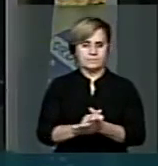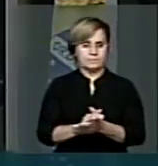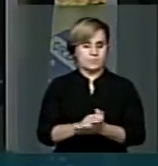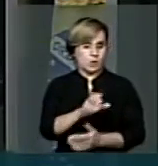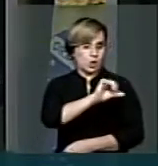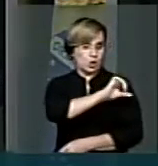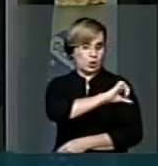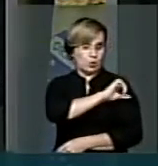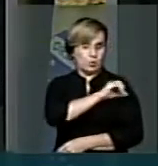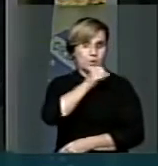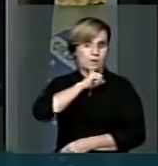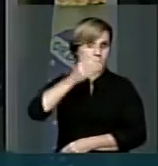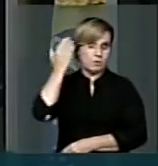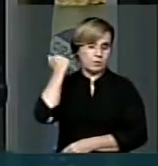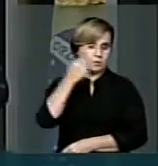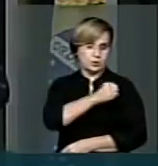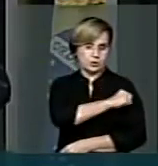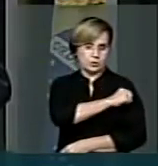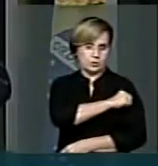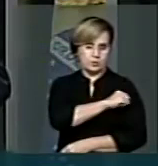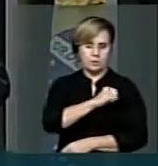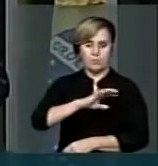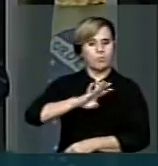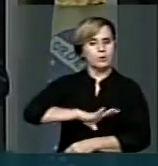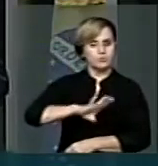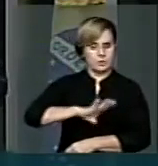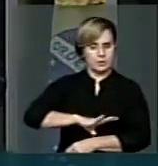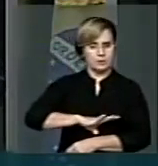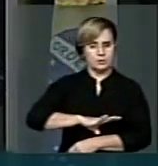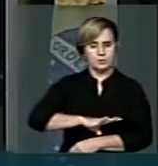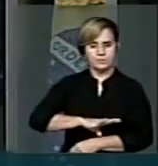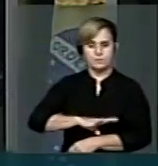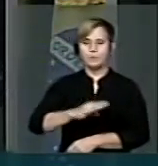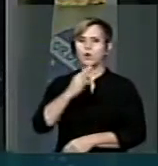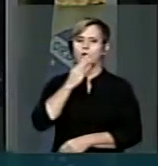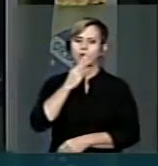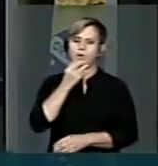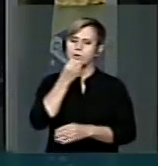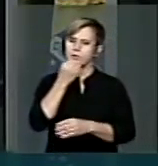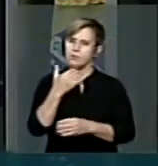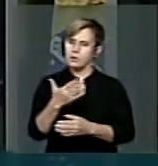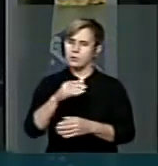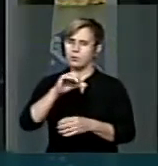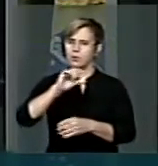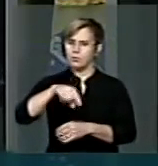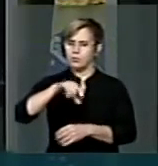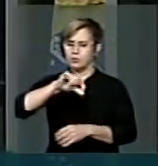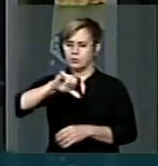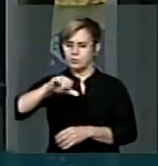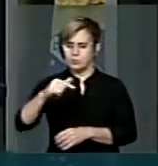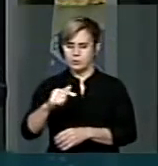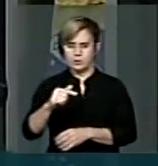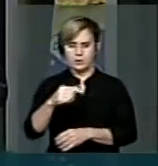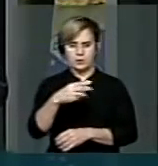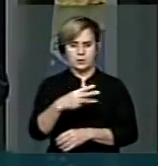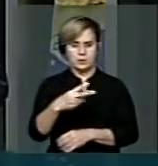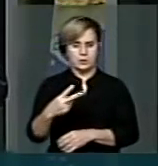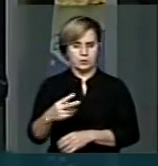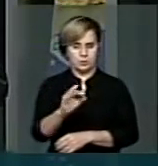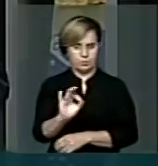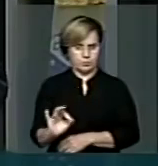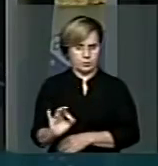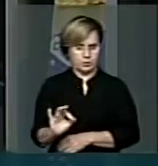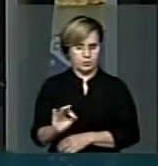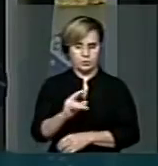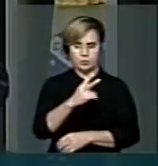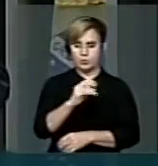9º ano, antiga 8ª série, na língua portuguesa, tinha um conhecimento adequado em 1997, 32% dos alunos.